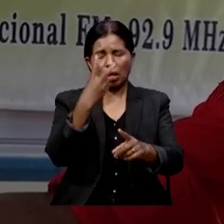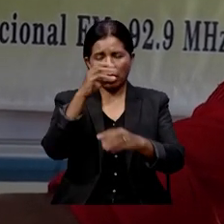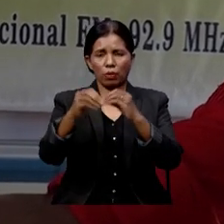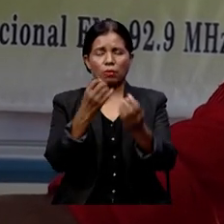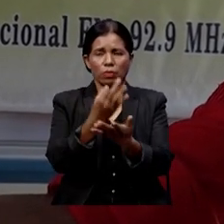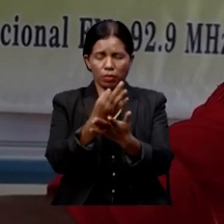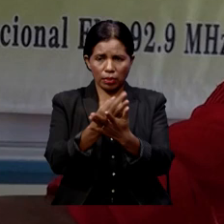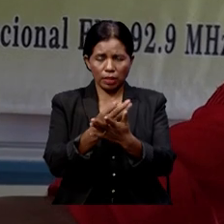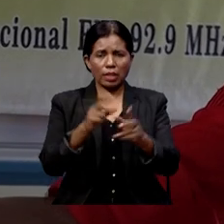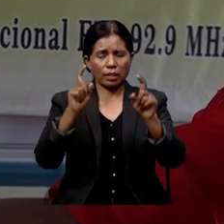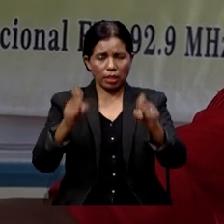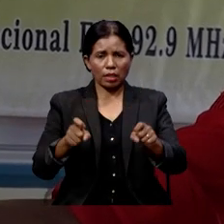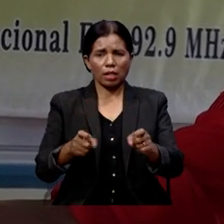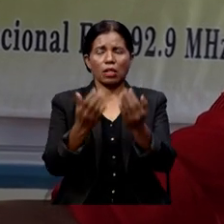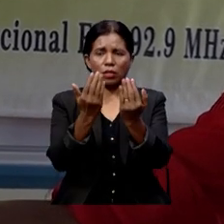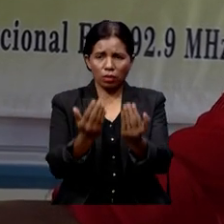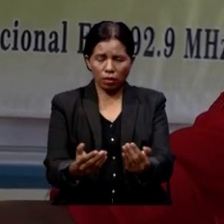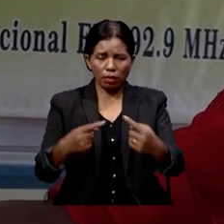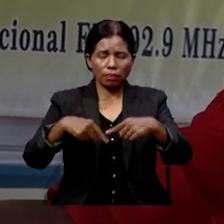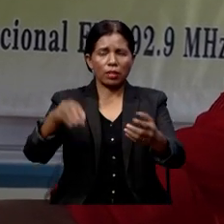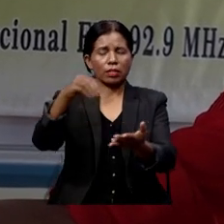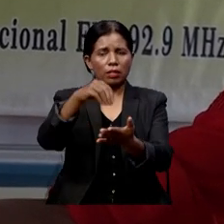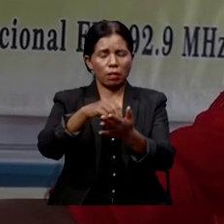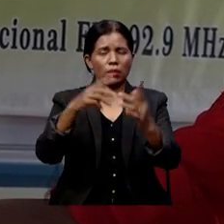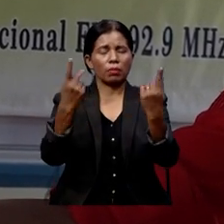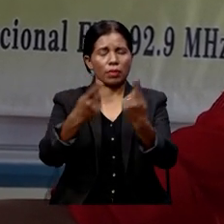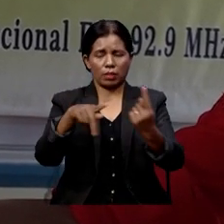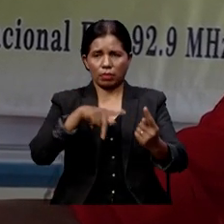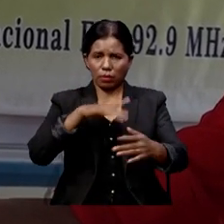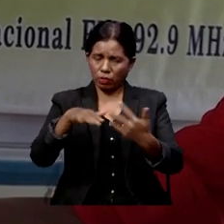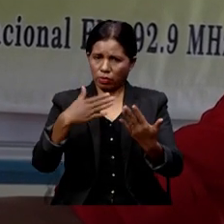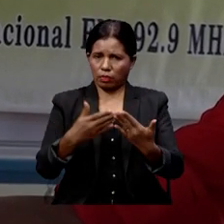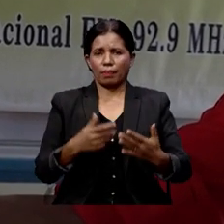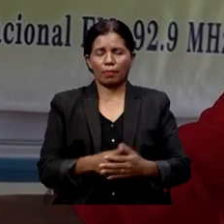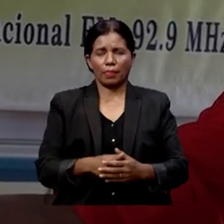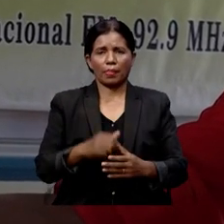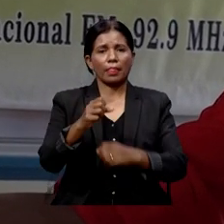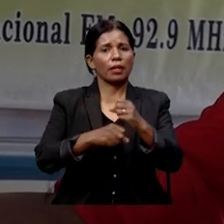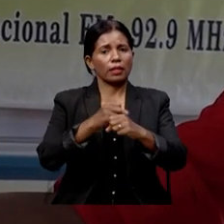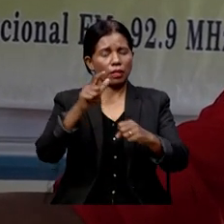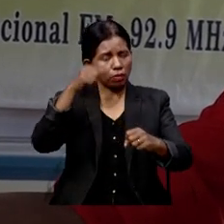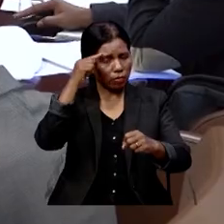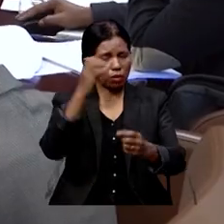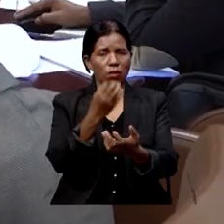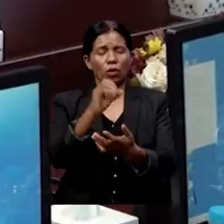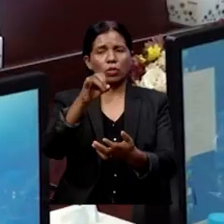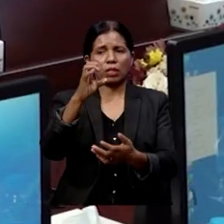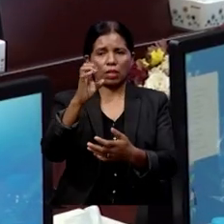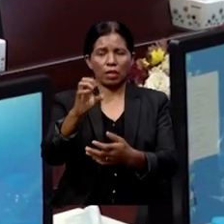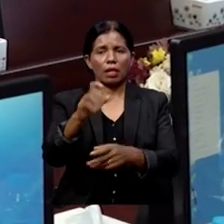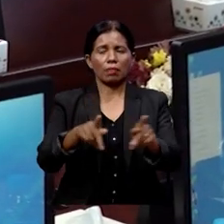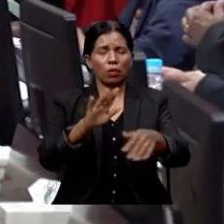tengki torang ne bai investment pasto. Antes ne kada tinang gobyerno aprova OZE o montante bot me povo